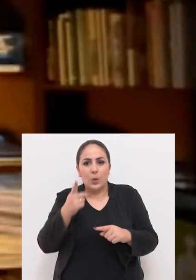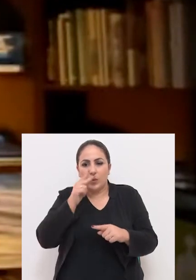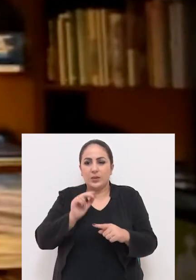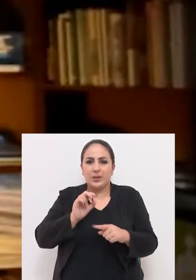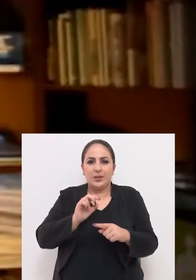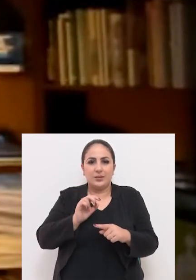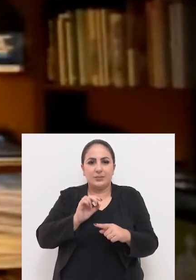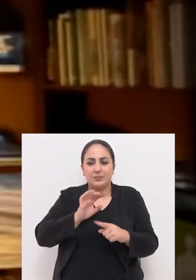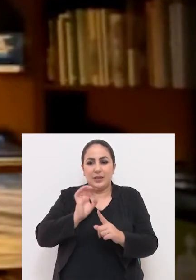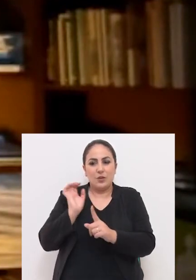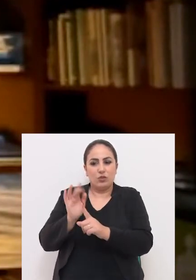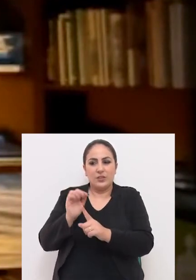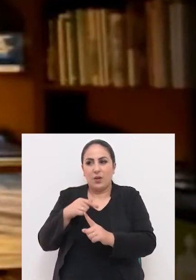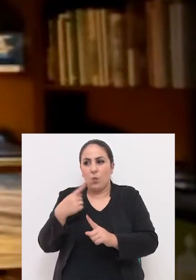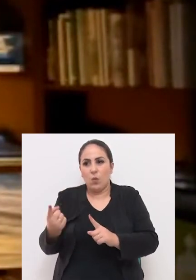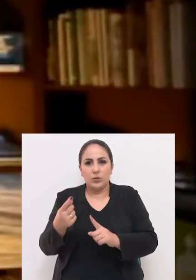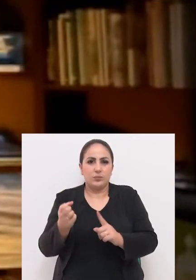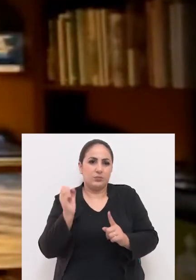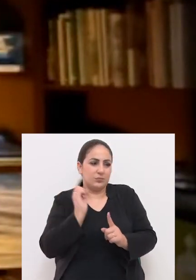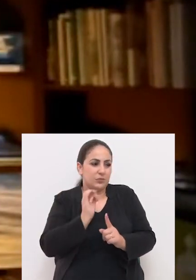outro cônjuge.